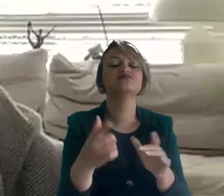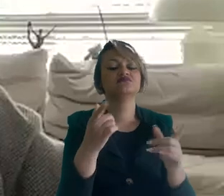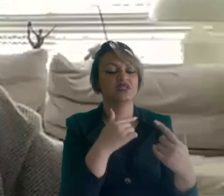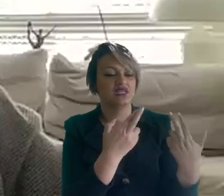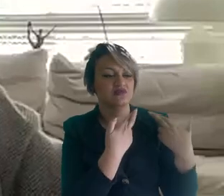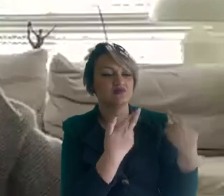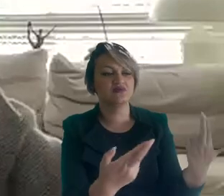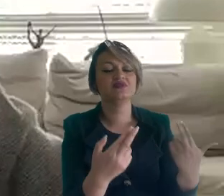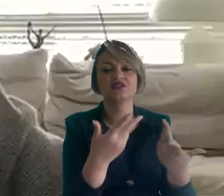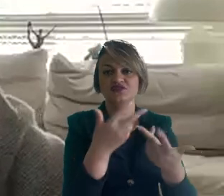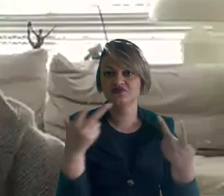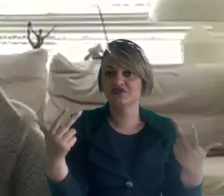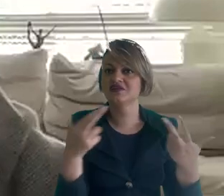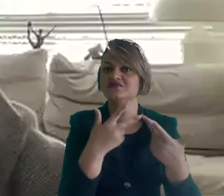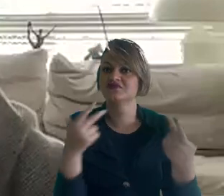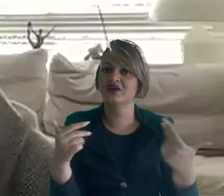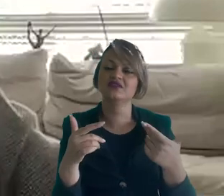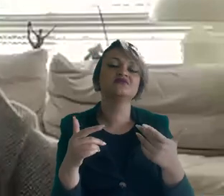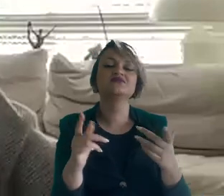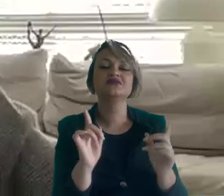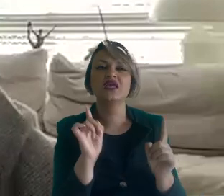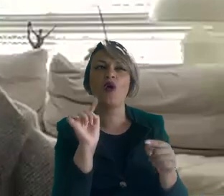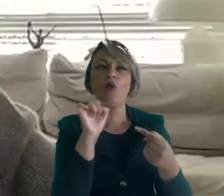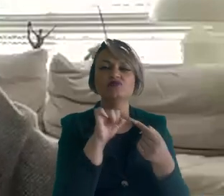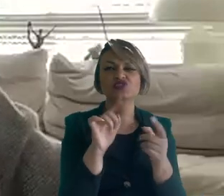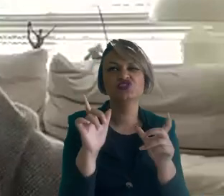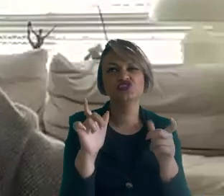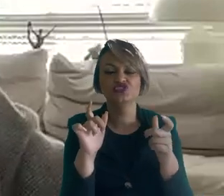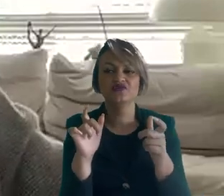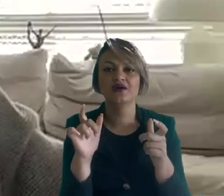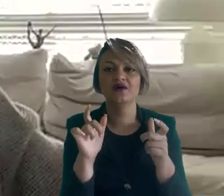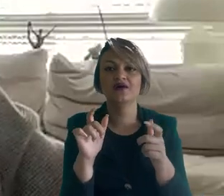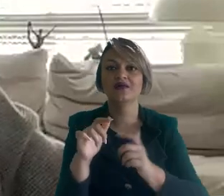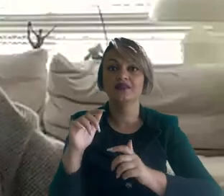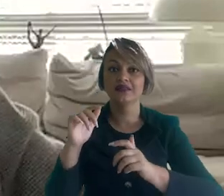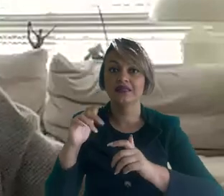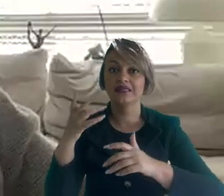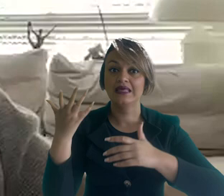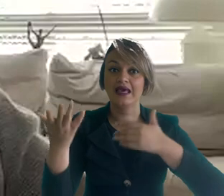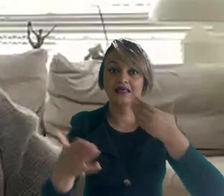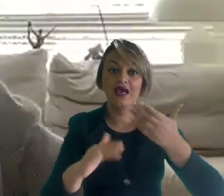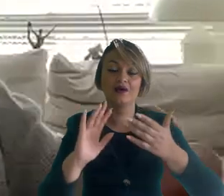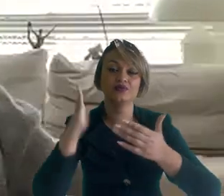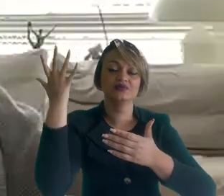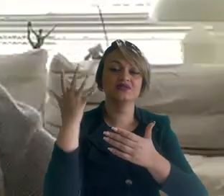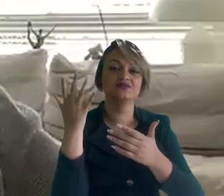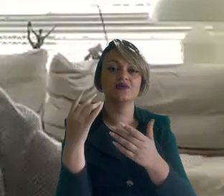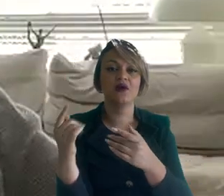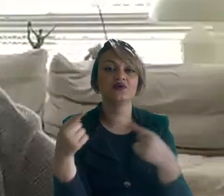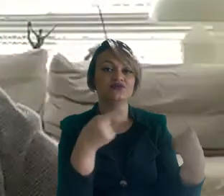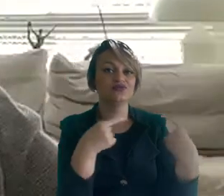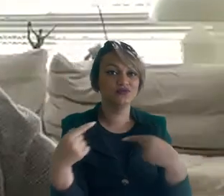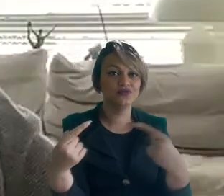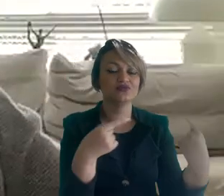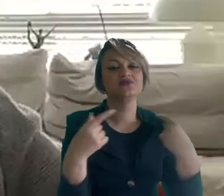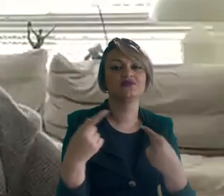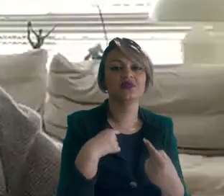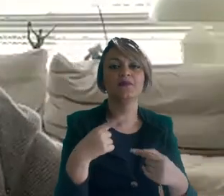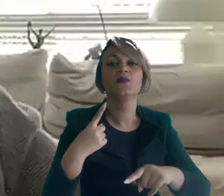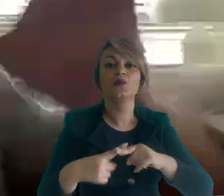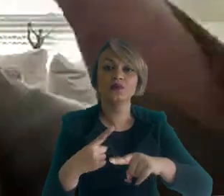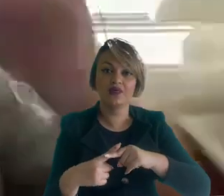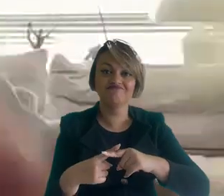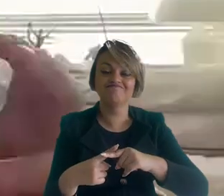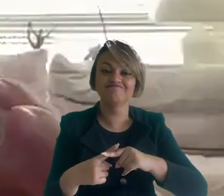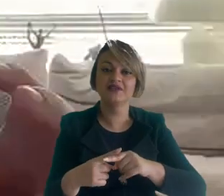responsabilidade civil objetiva passou a ser algo discutível porque porque